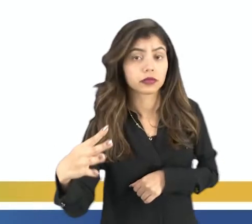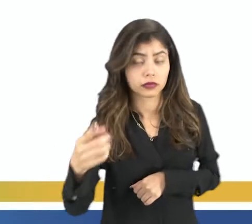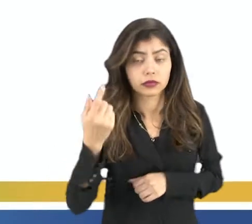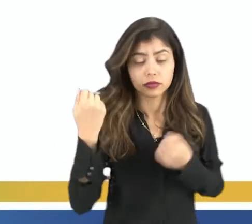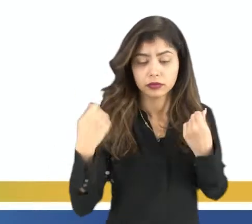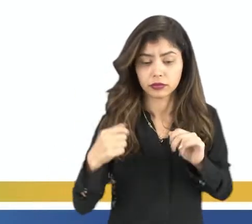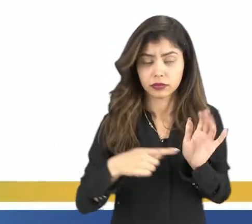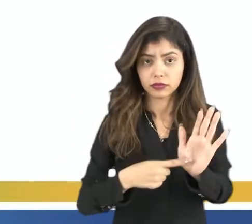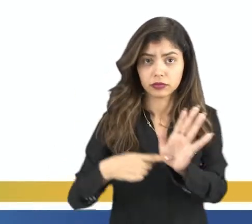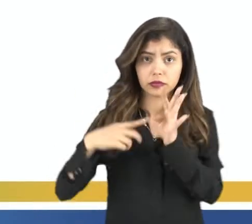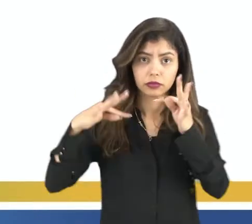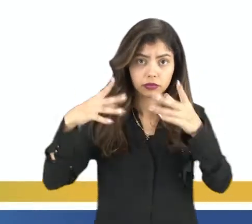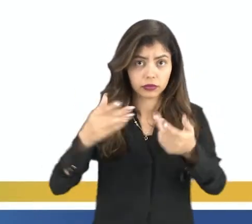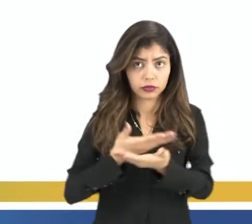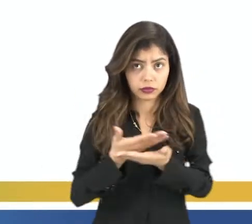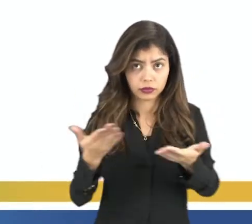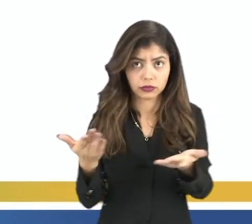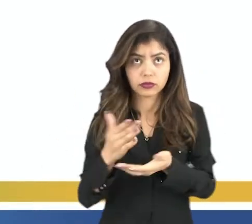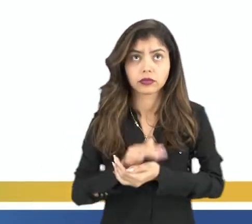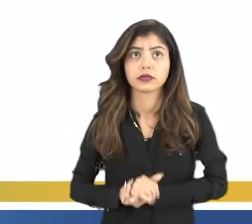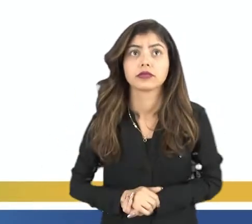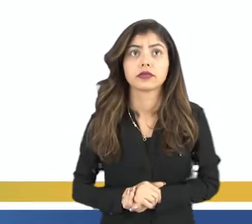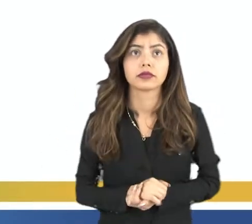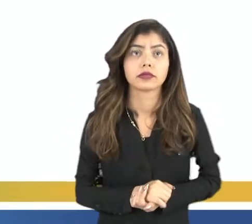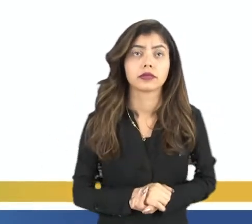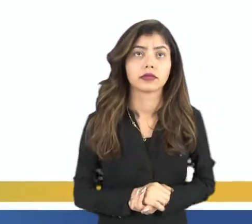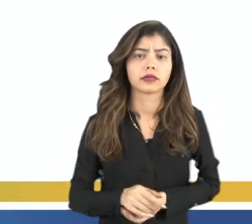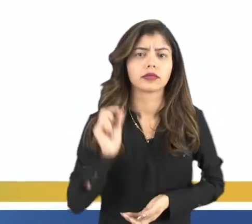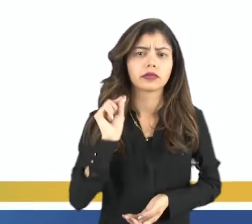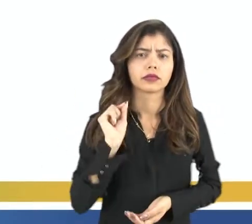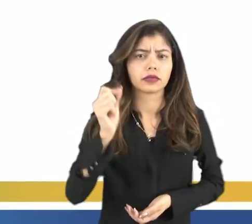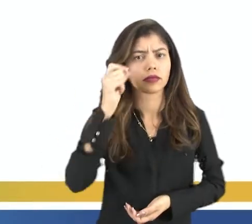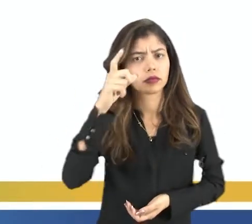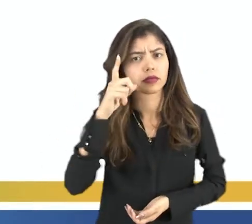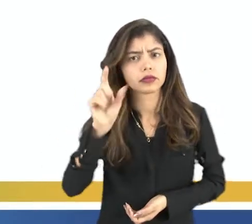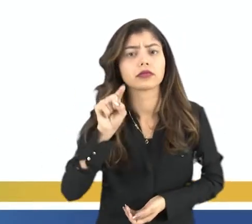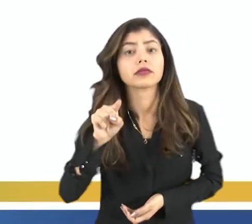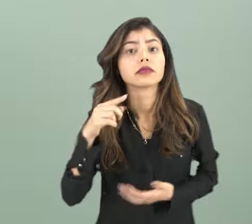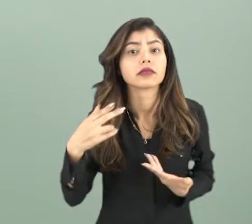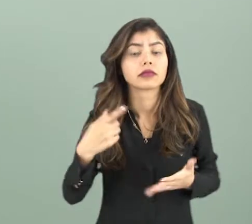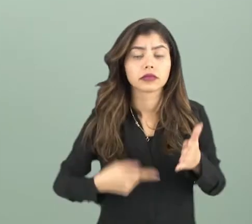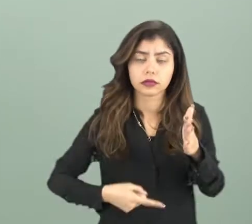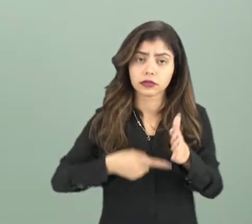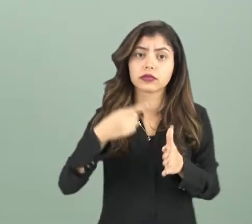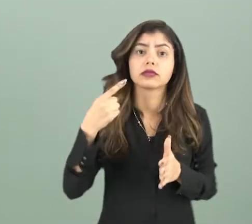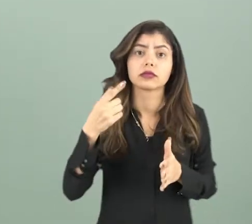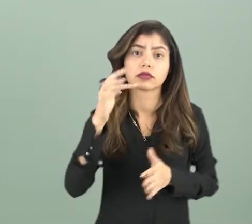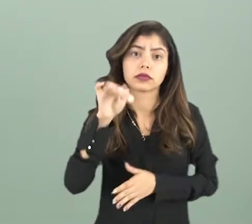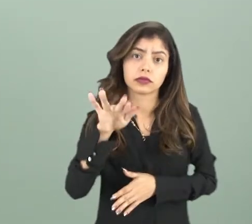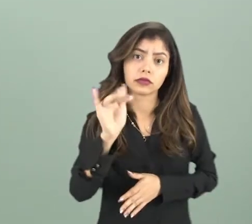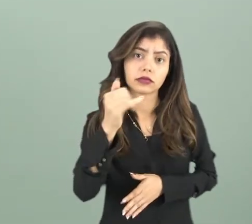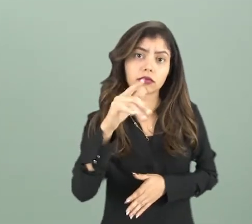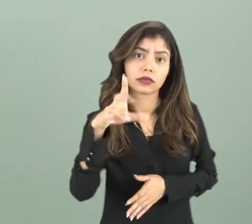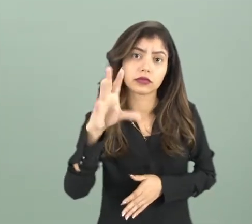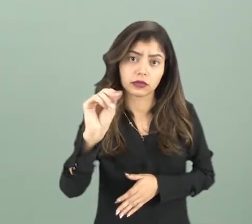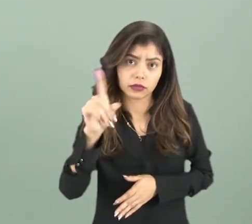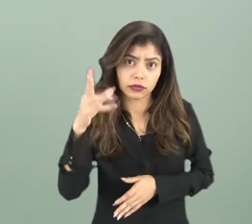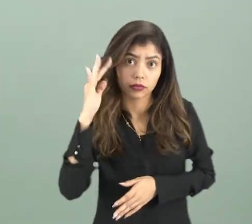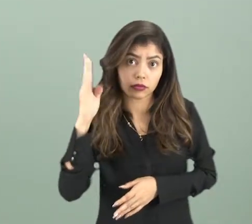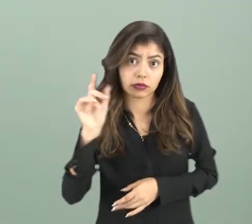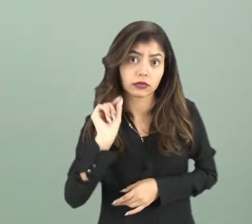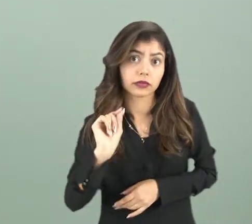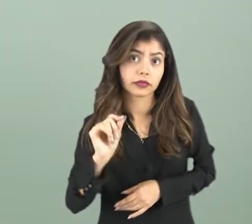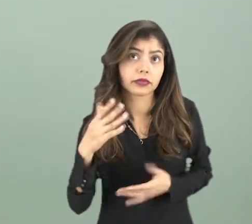eu vou apresentar todos para vocês, tá? O que eu quero chamar a sua atenção? A primeira função dos pronomes